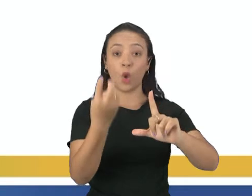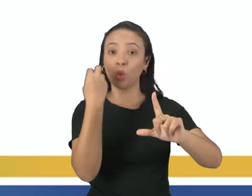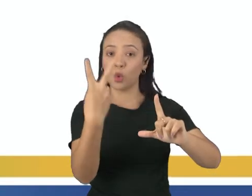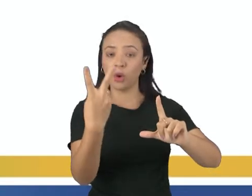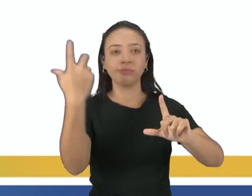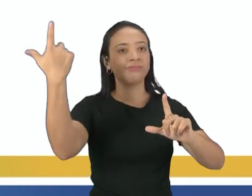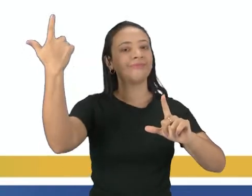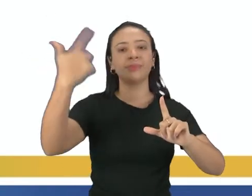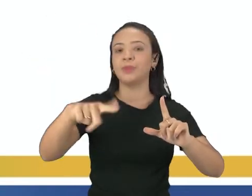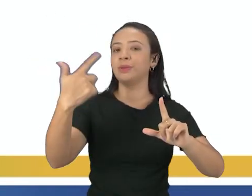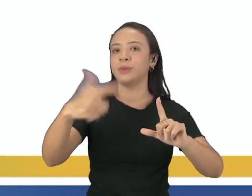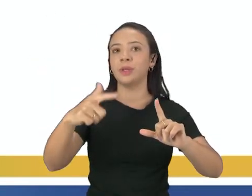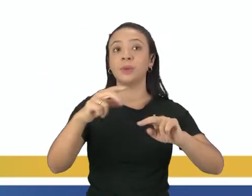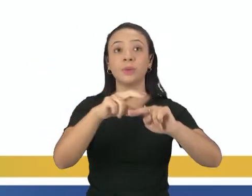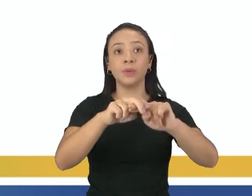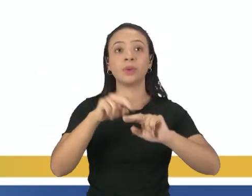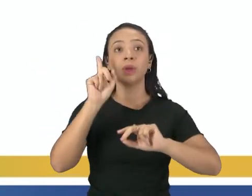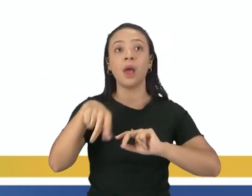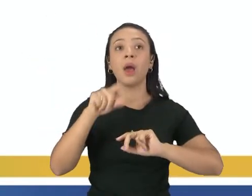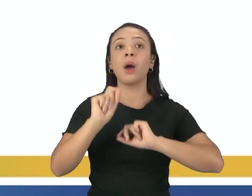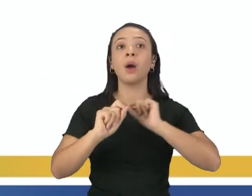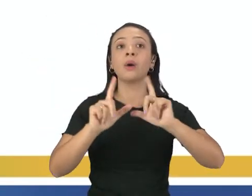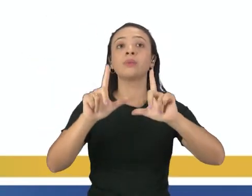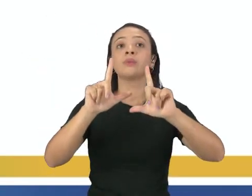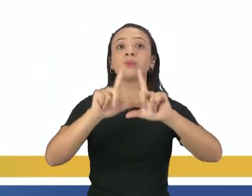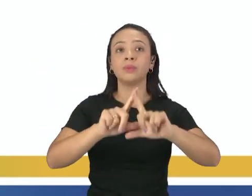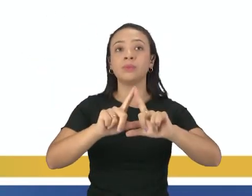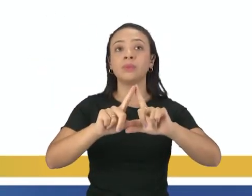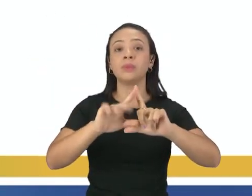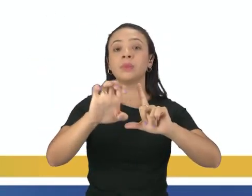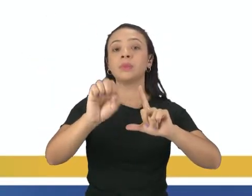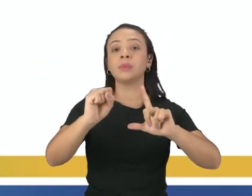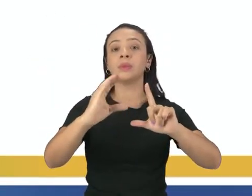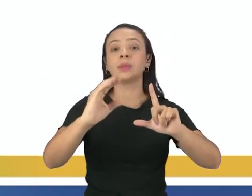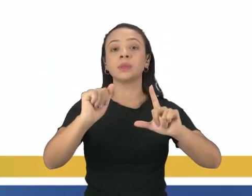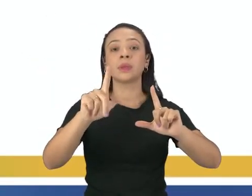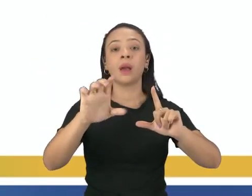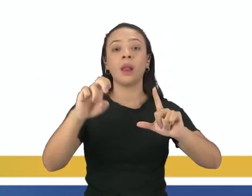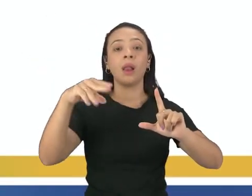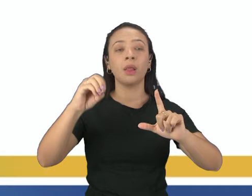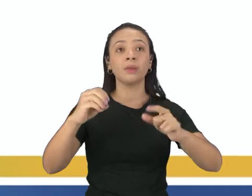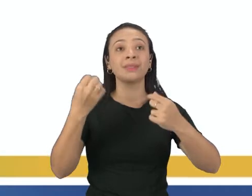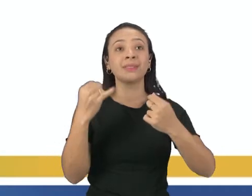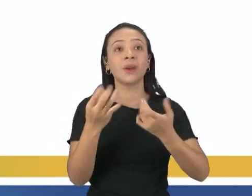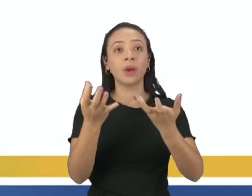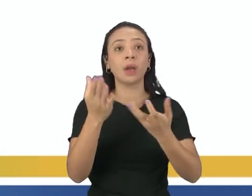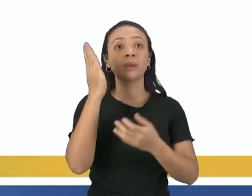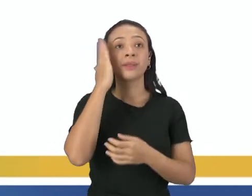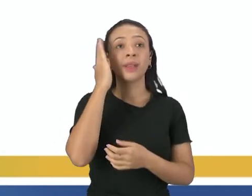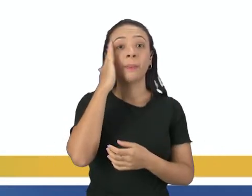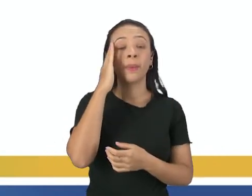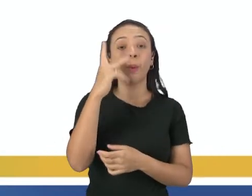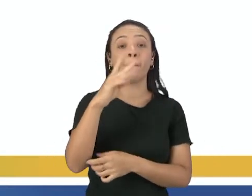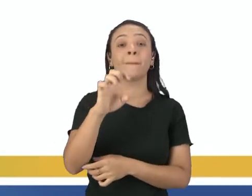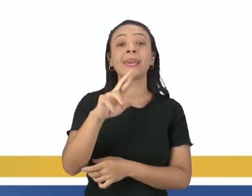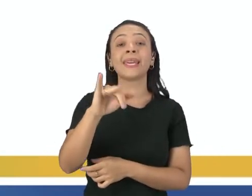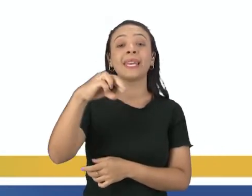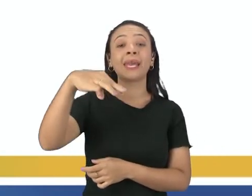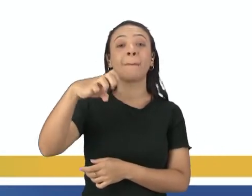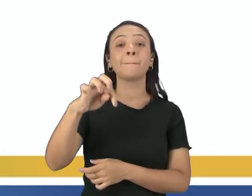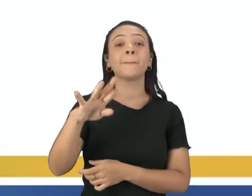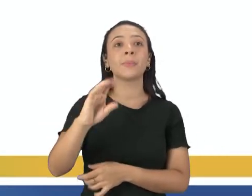é, portanto, né, um triângulo escaleno. Se quisermos encontrar o perímetro